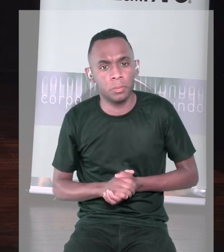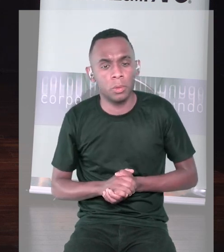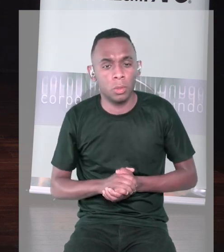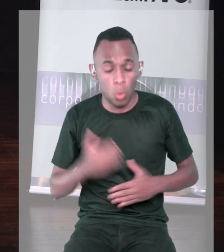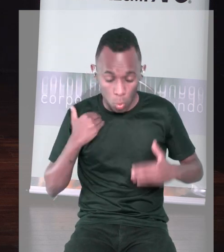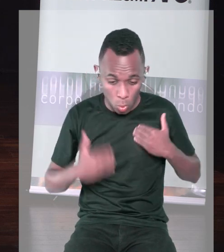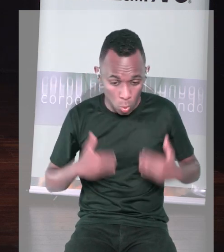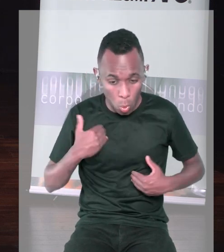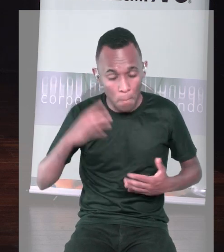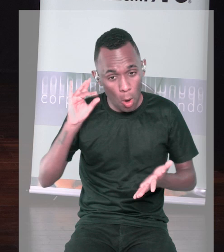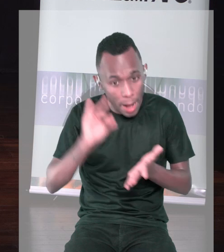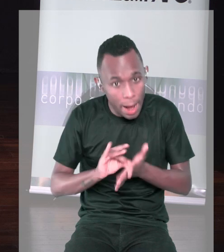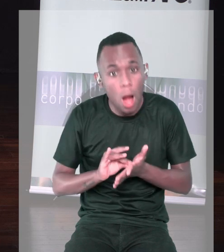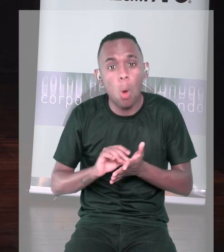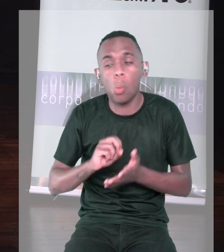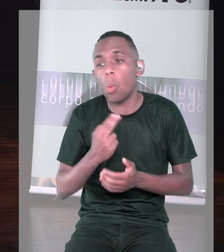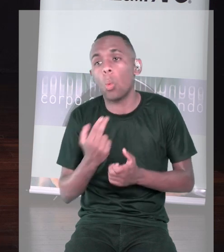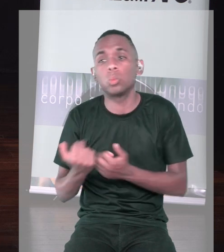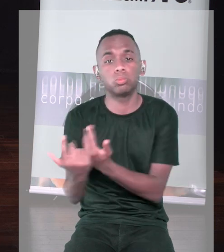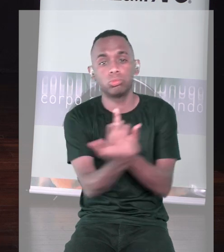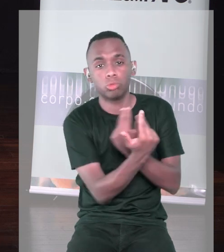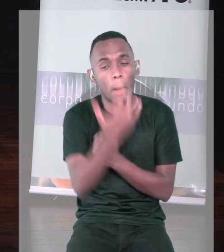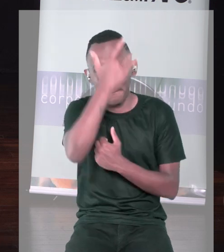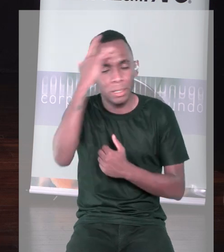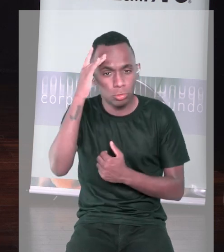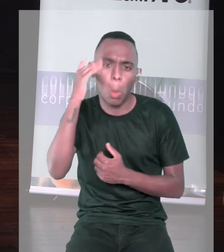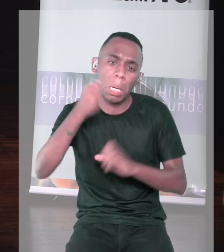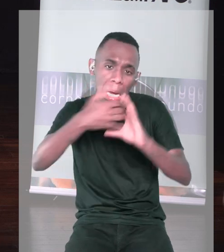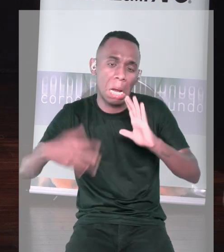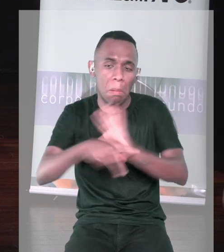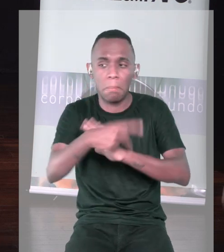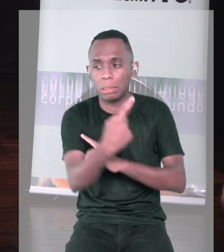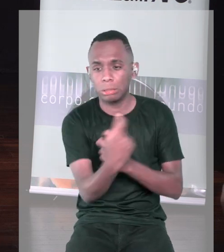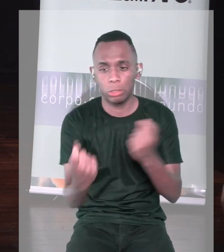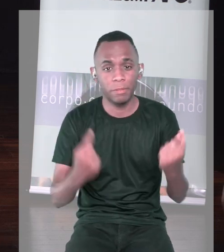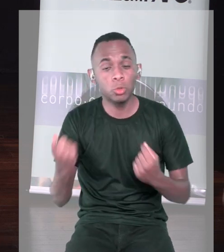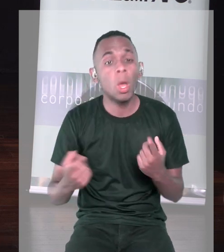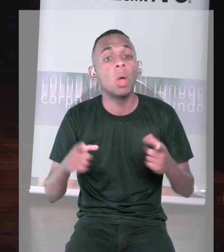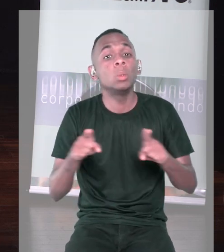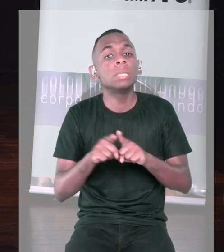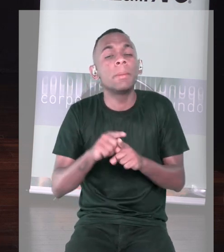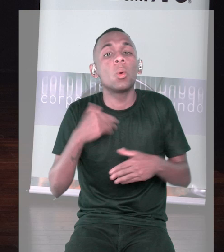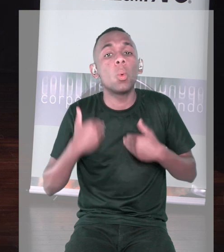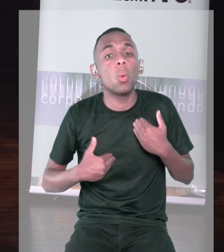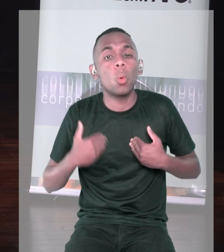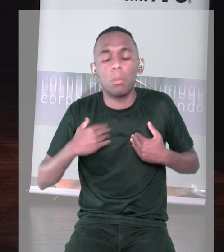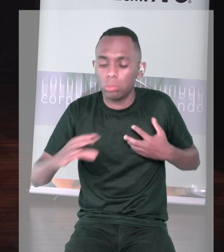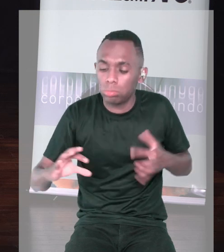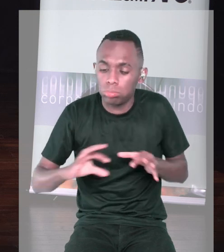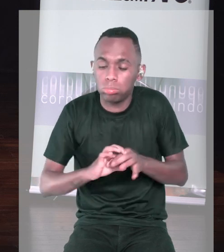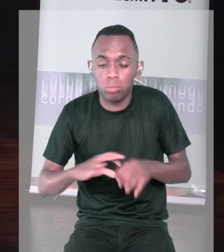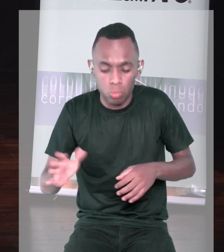do nome arbitrário ao corpo real, da generalidade familiar à pessoa individualizada e do corpo